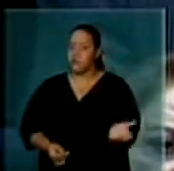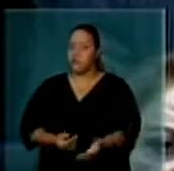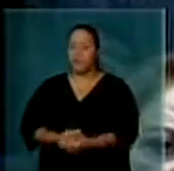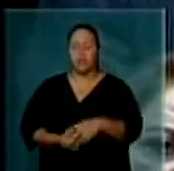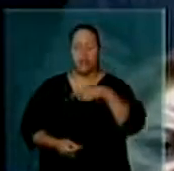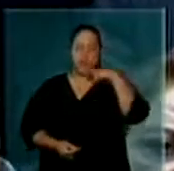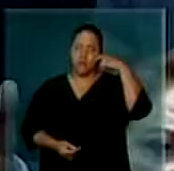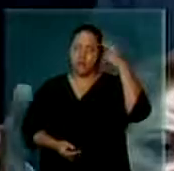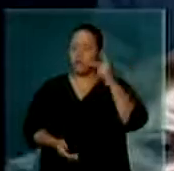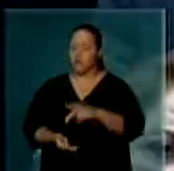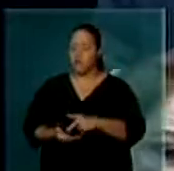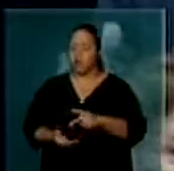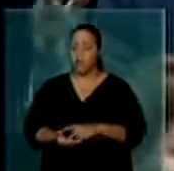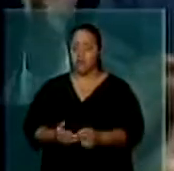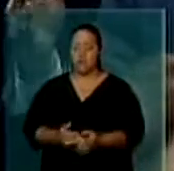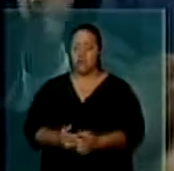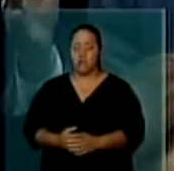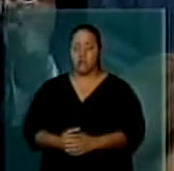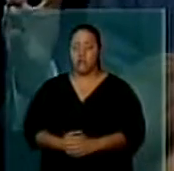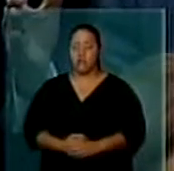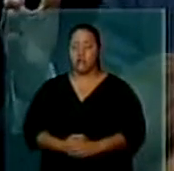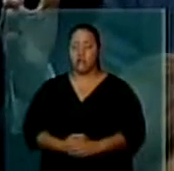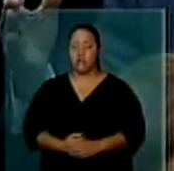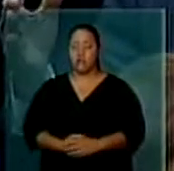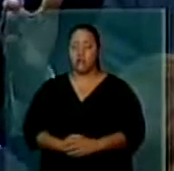uma vergonha.